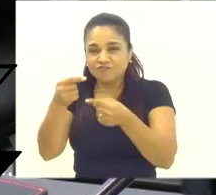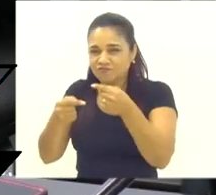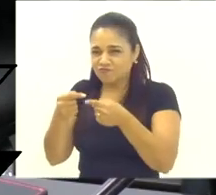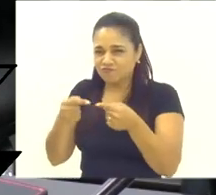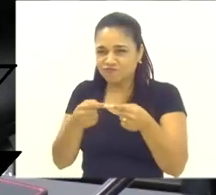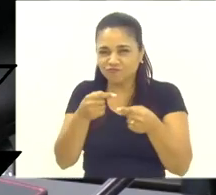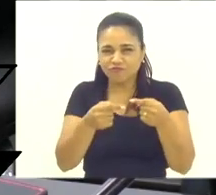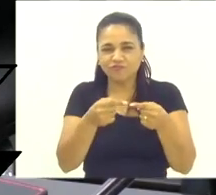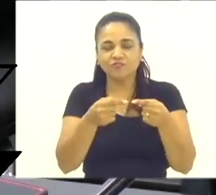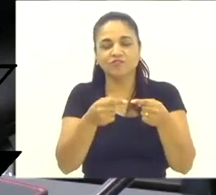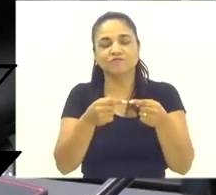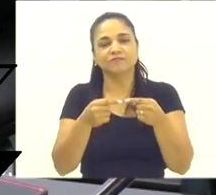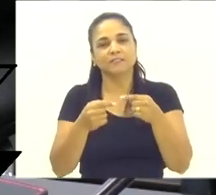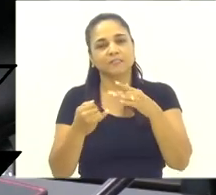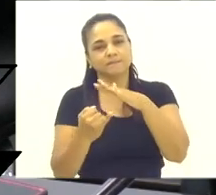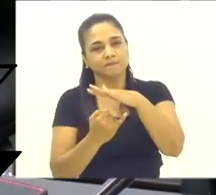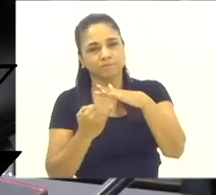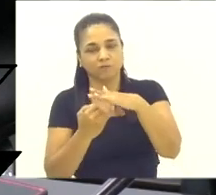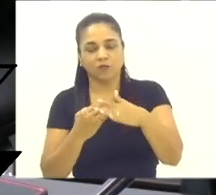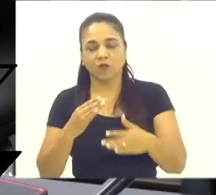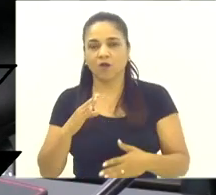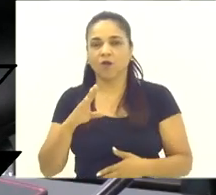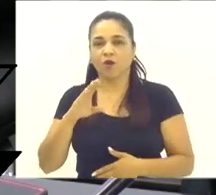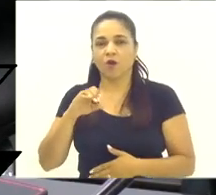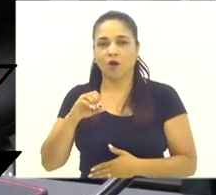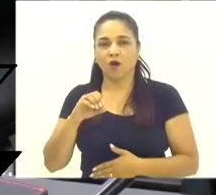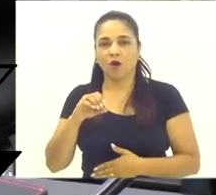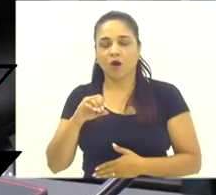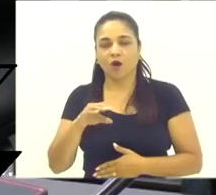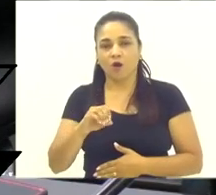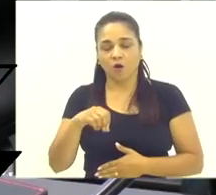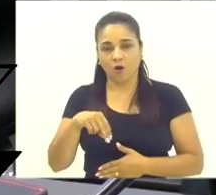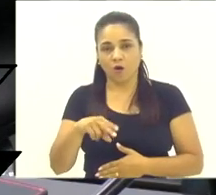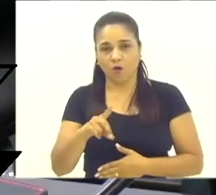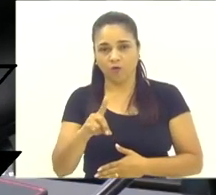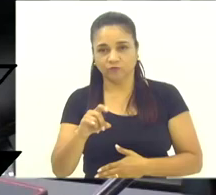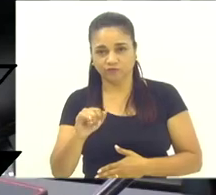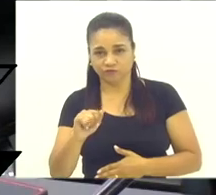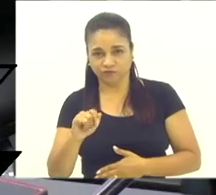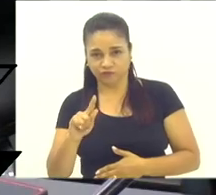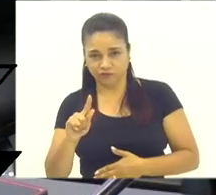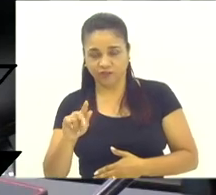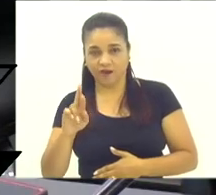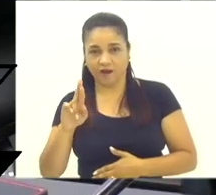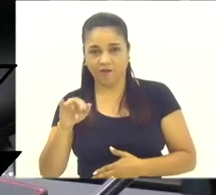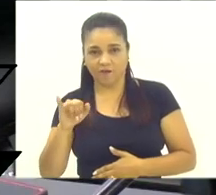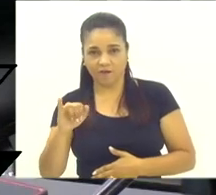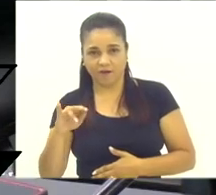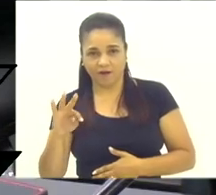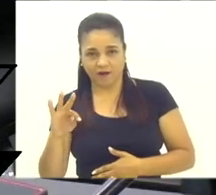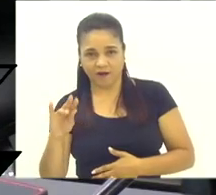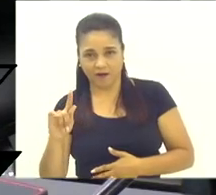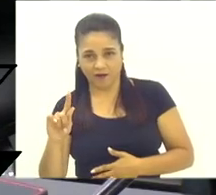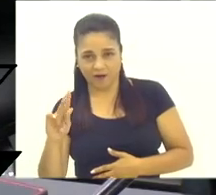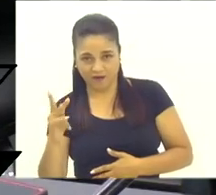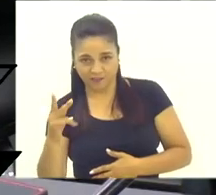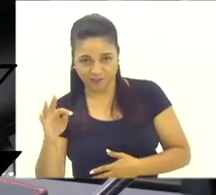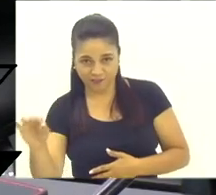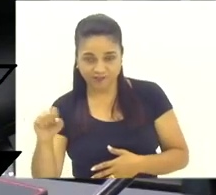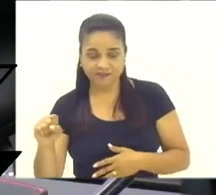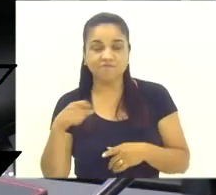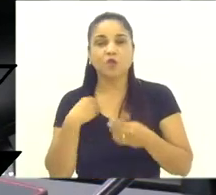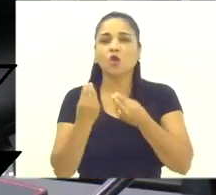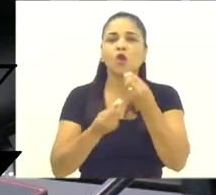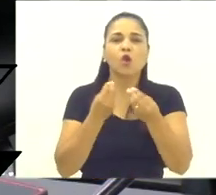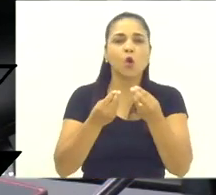na nossa organização na code rights os vieses da Inteligência Artificial né os